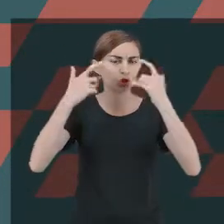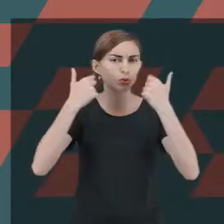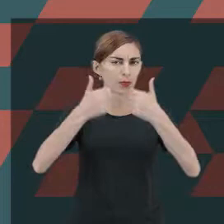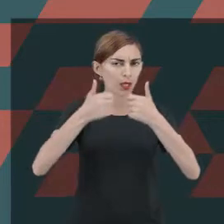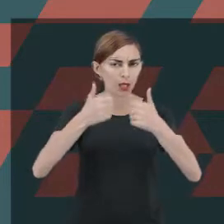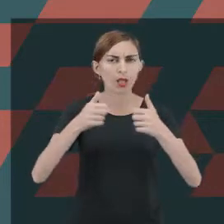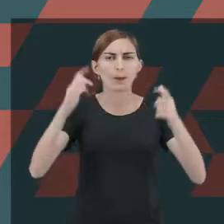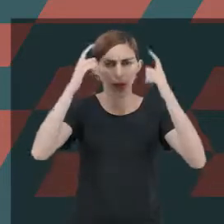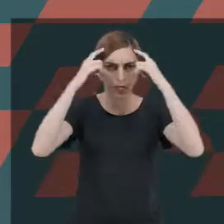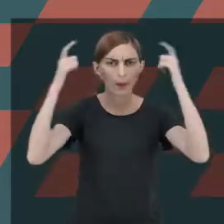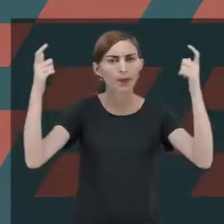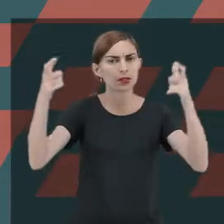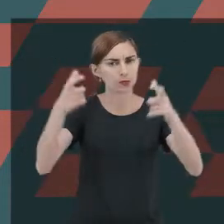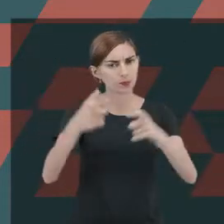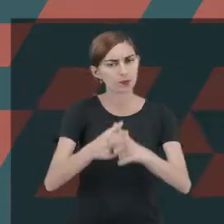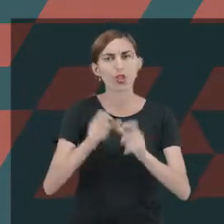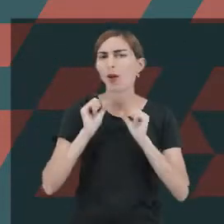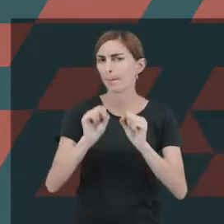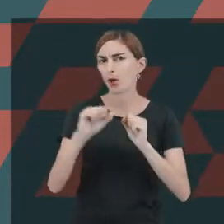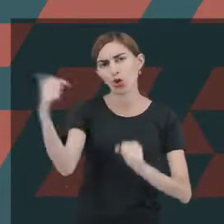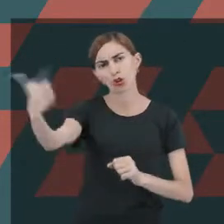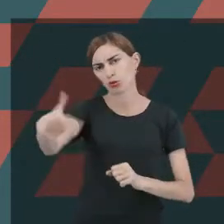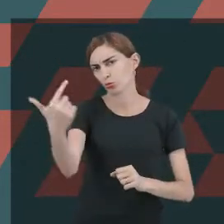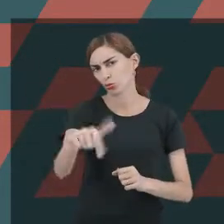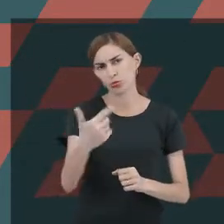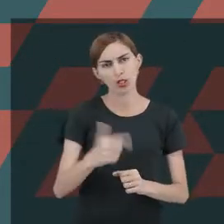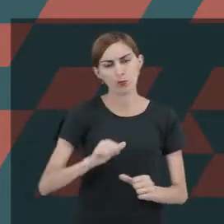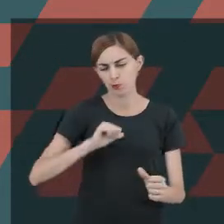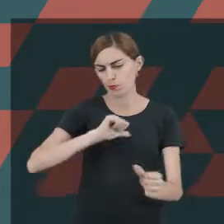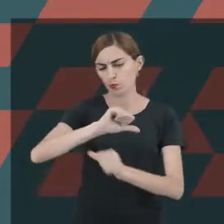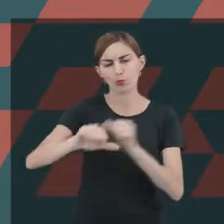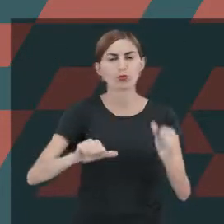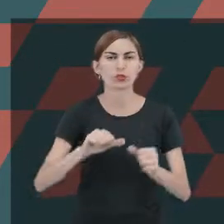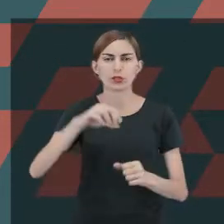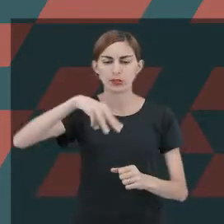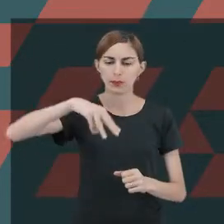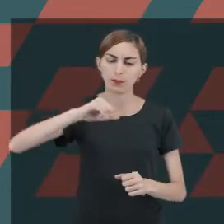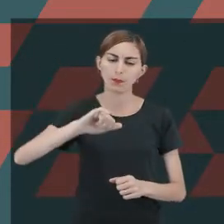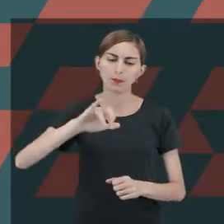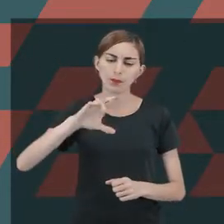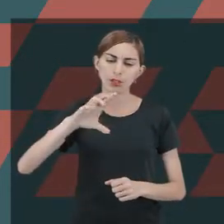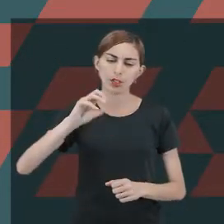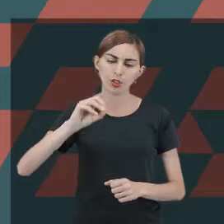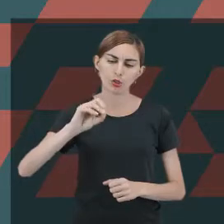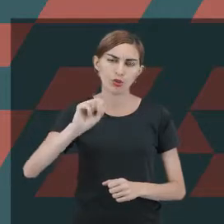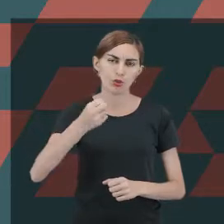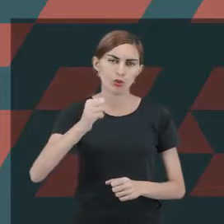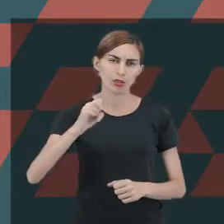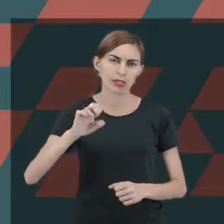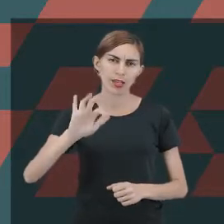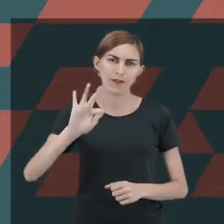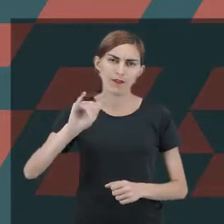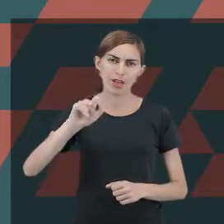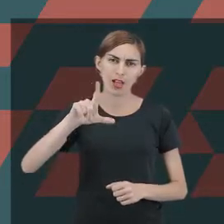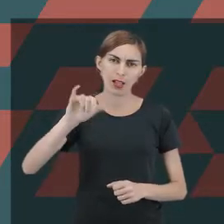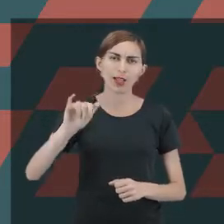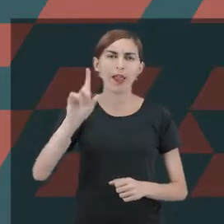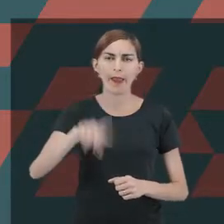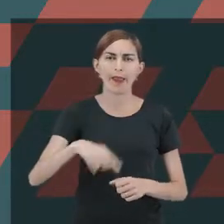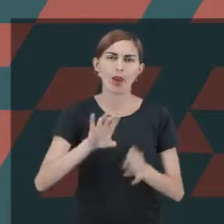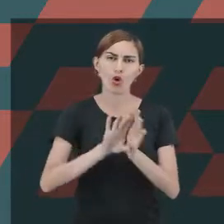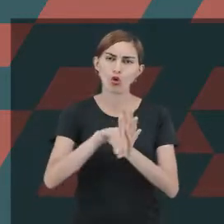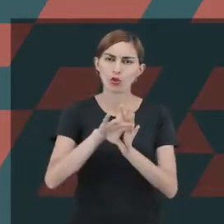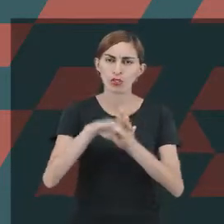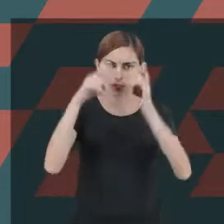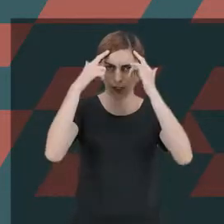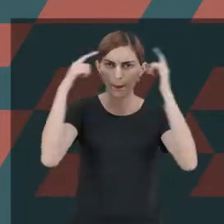como normal e podem não ter nenhuma alteração, né? Então, microcefalia é exatamente o conceito de uma cabeça que está abaixo do padrão